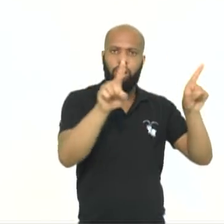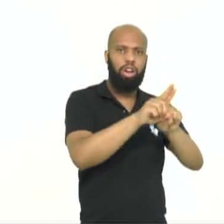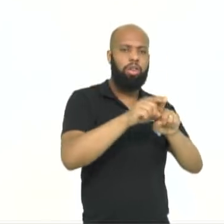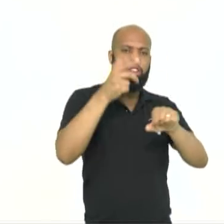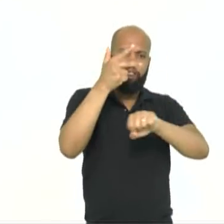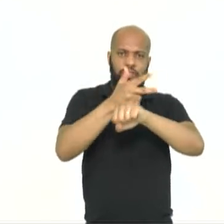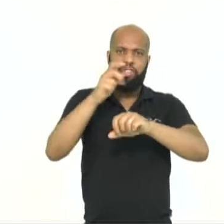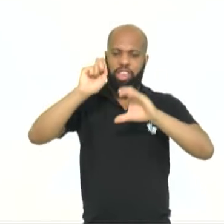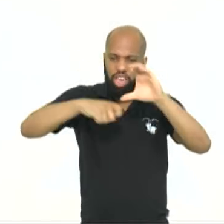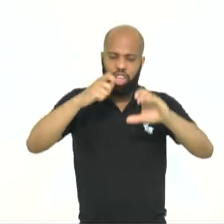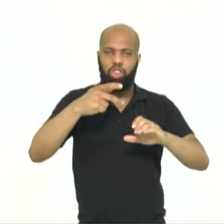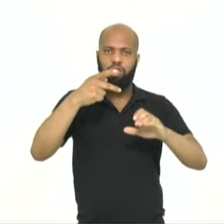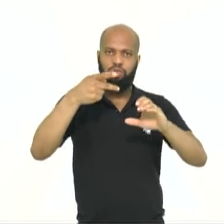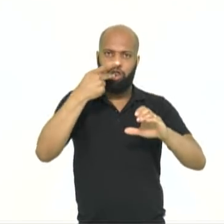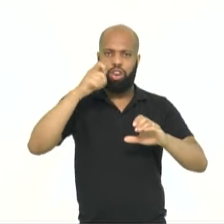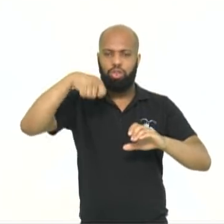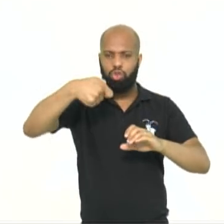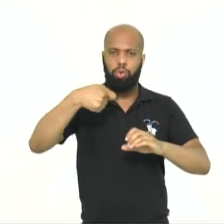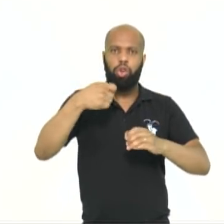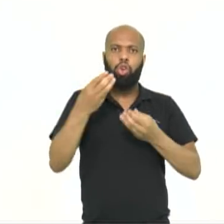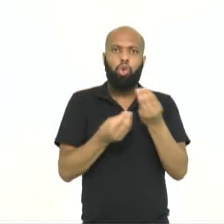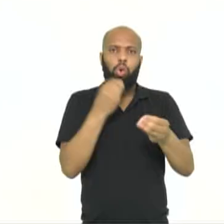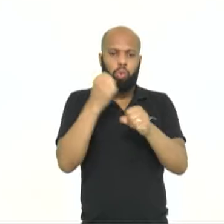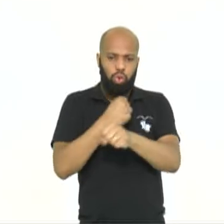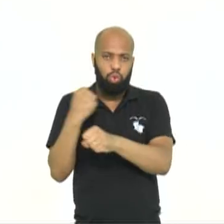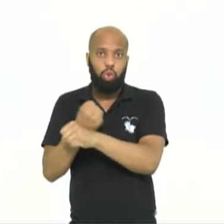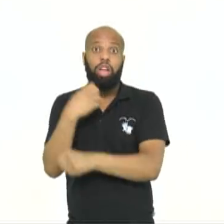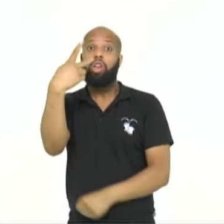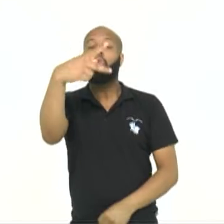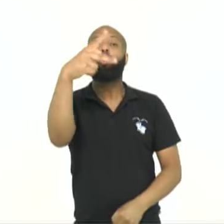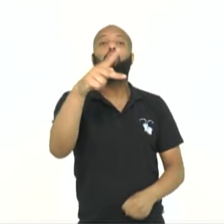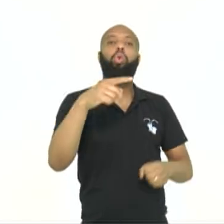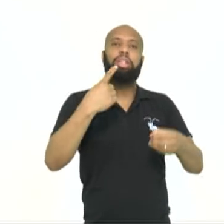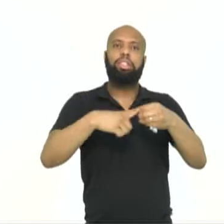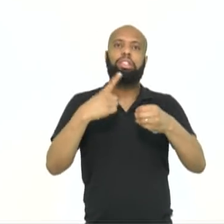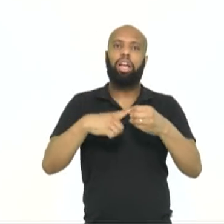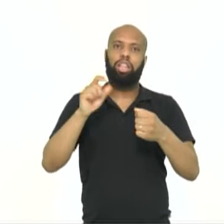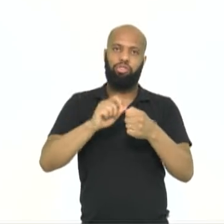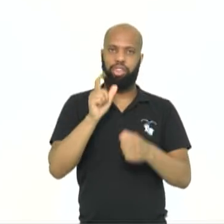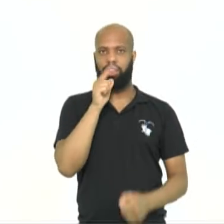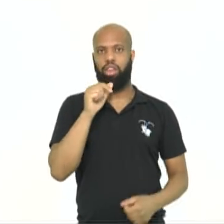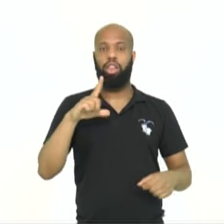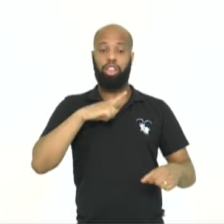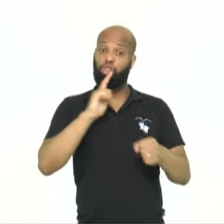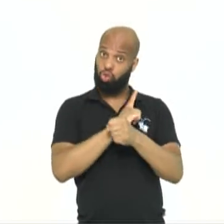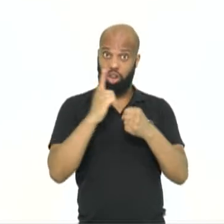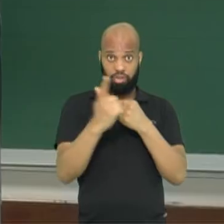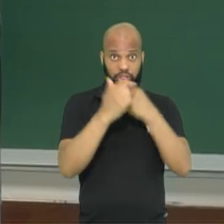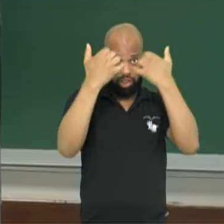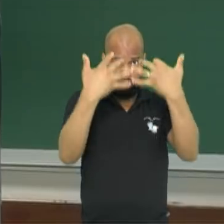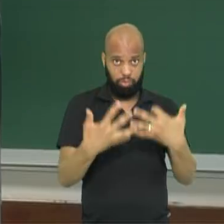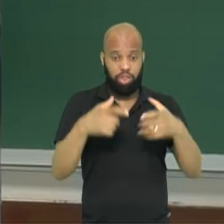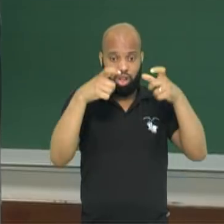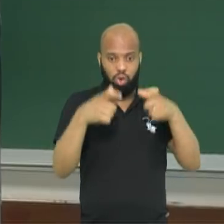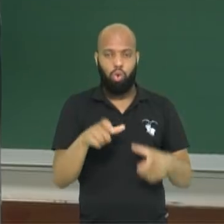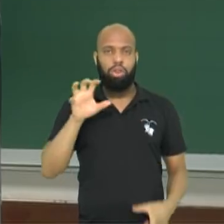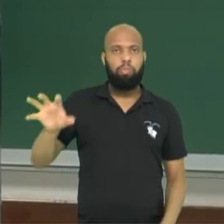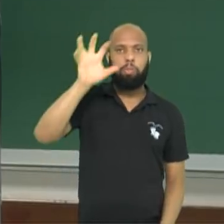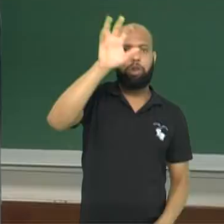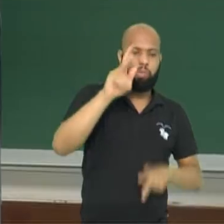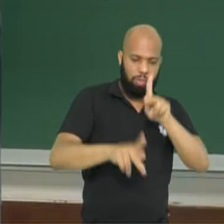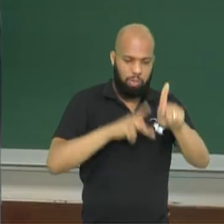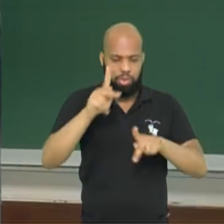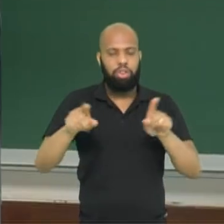falando sobre a construção do sistema de abastecimento da sua cidade, né, incluindo os aspectos geográficos da sua região,